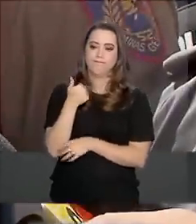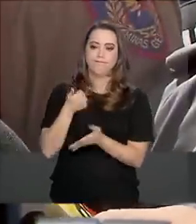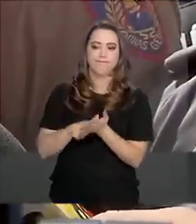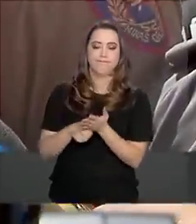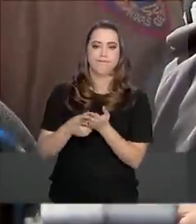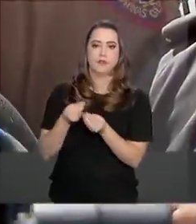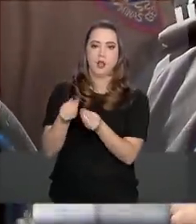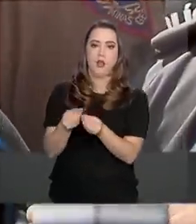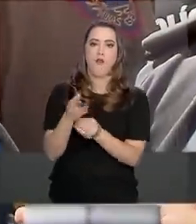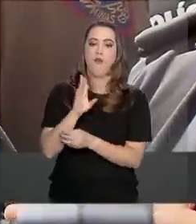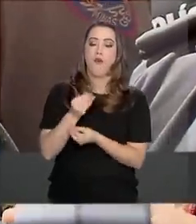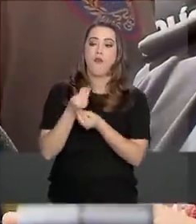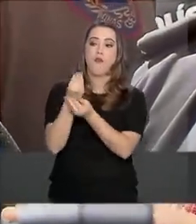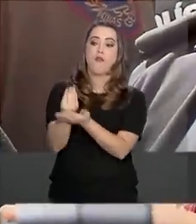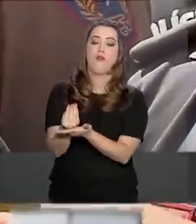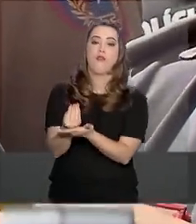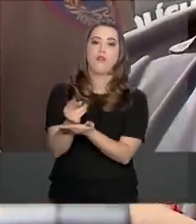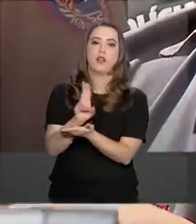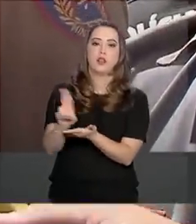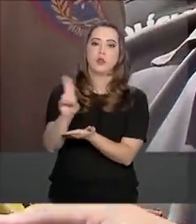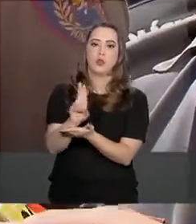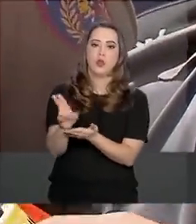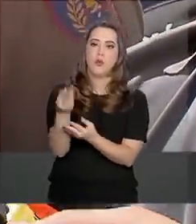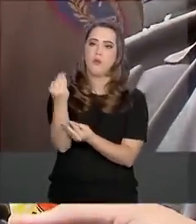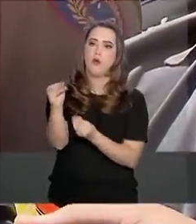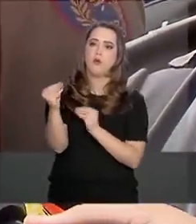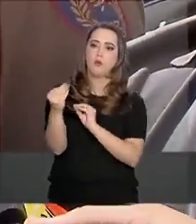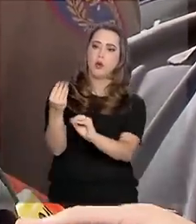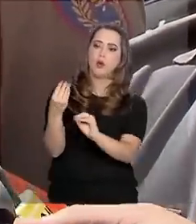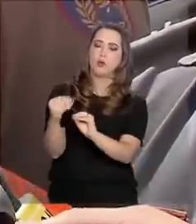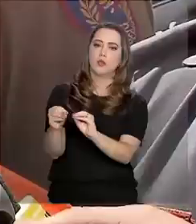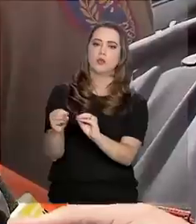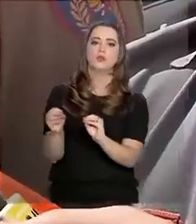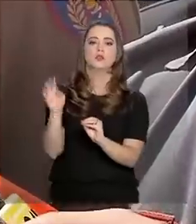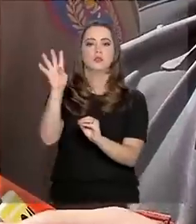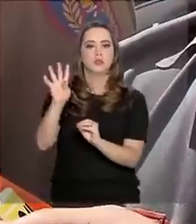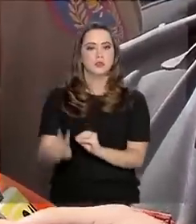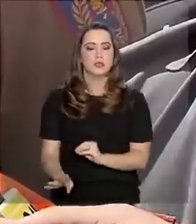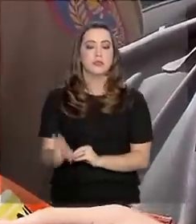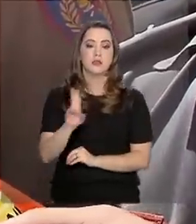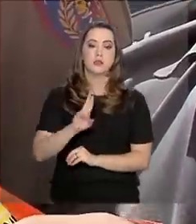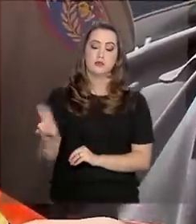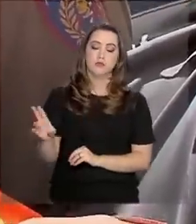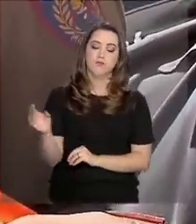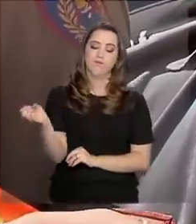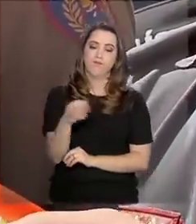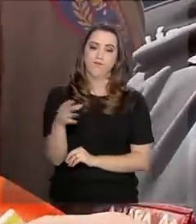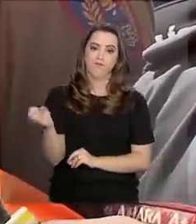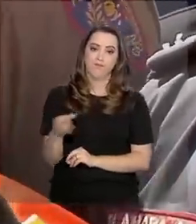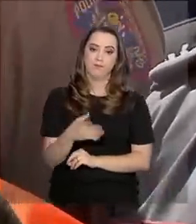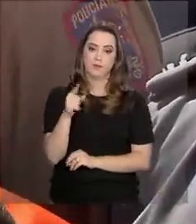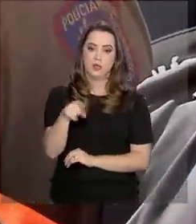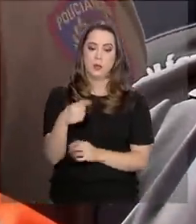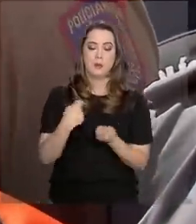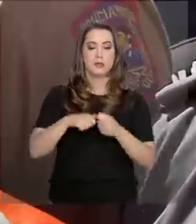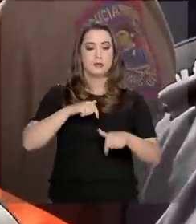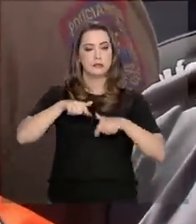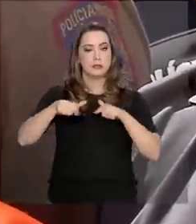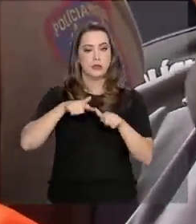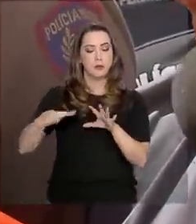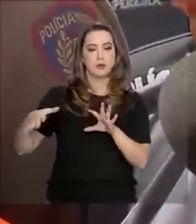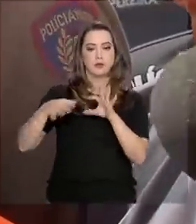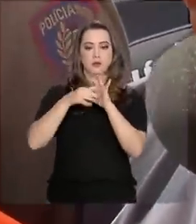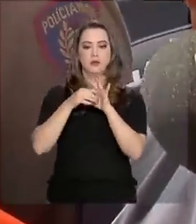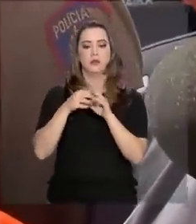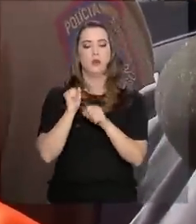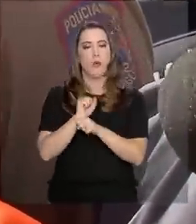ofertam nomes para ser cadastrados, registrados nessa lista. Essa lista está sendo trabalhada e